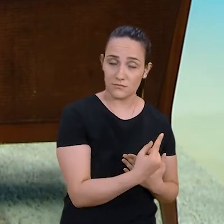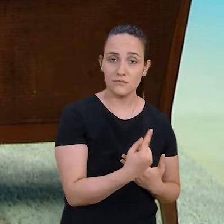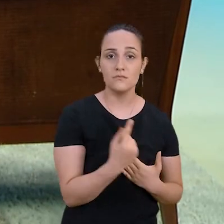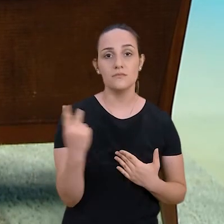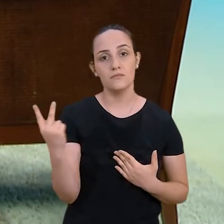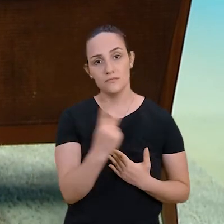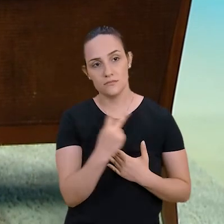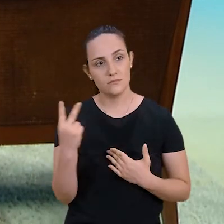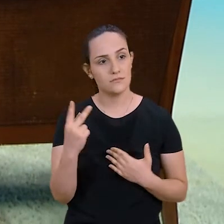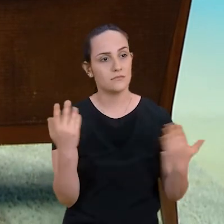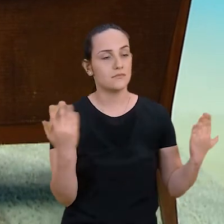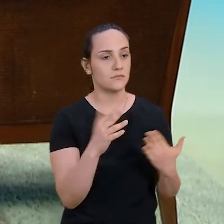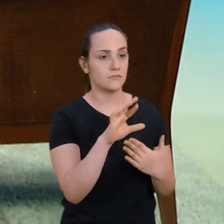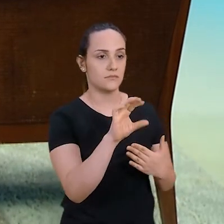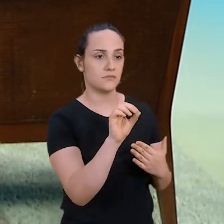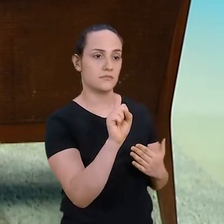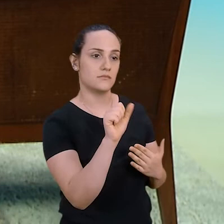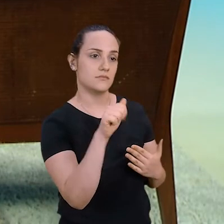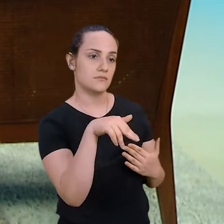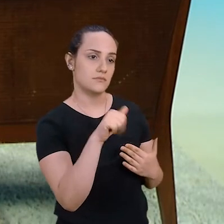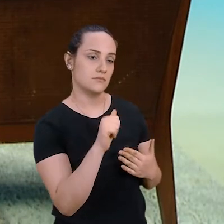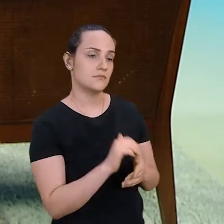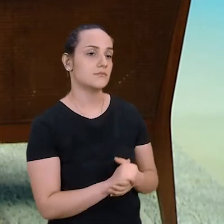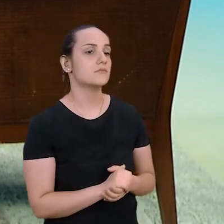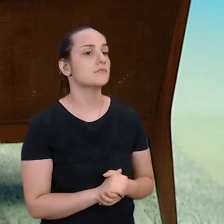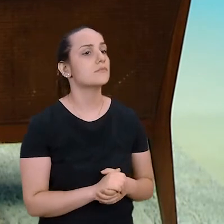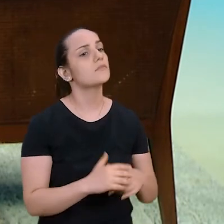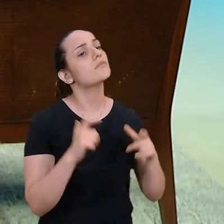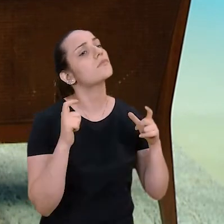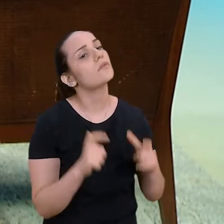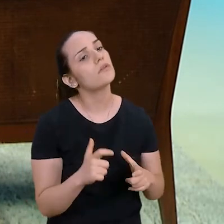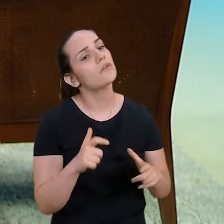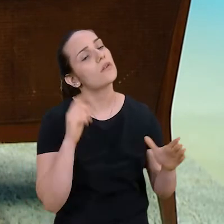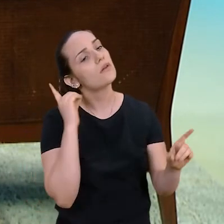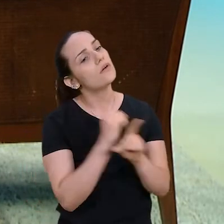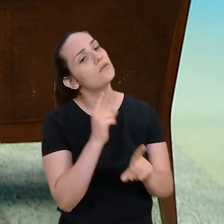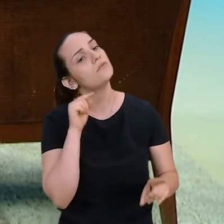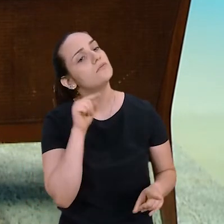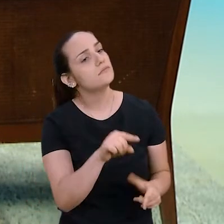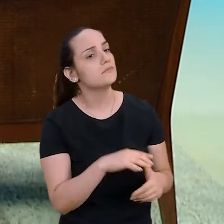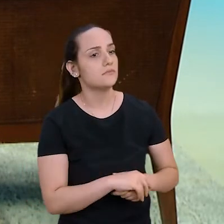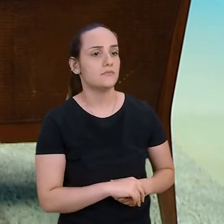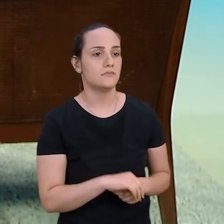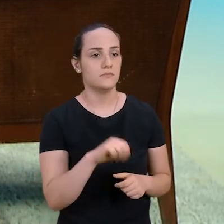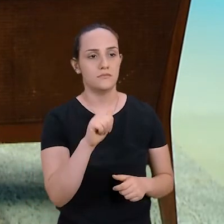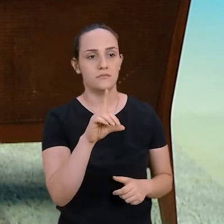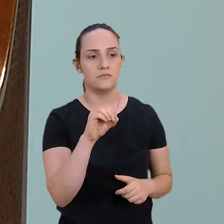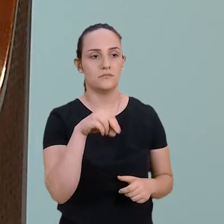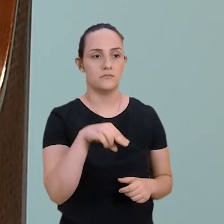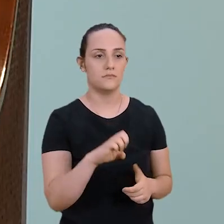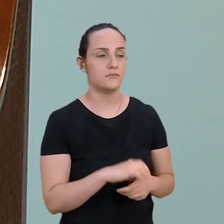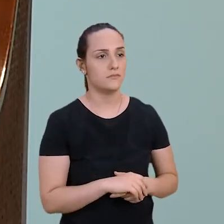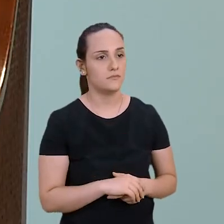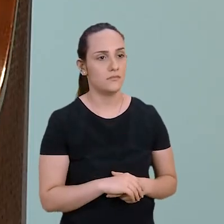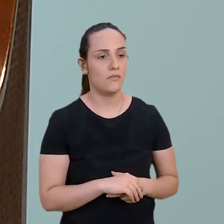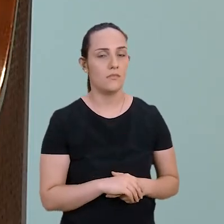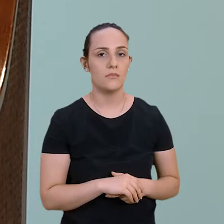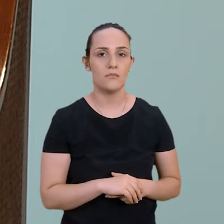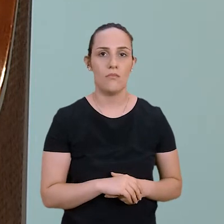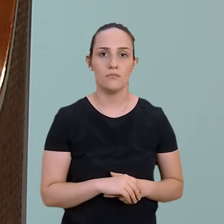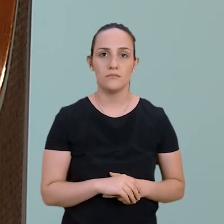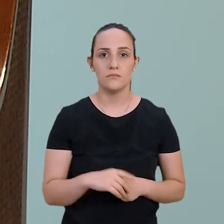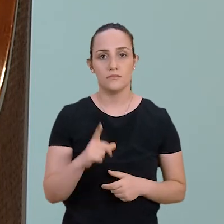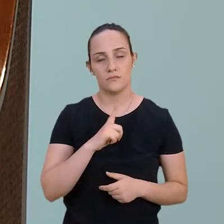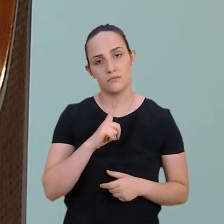duas. Rosana, só aquele contato, né? Onde encontrar vocês, onde encontrar a Doni? Tá, eu vou deixar